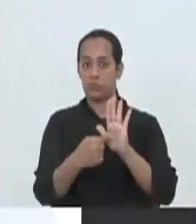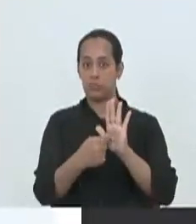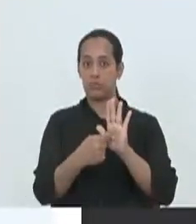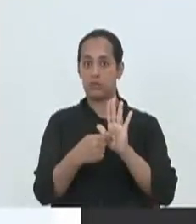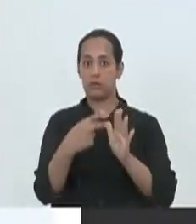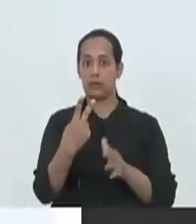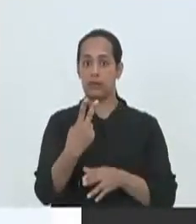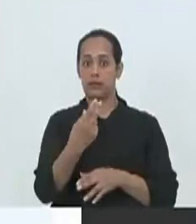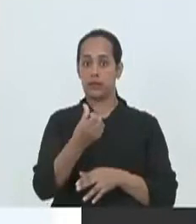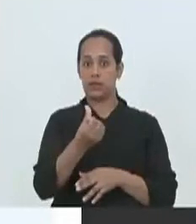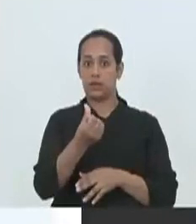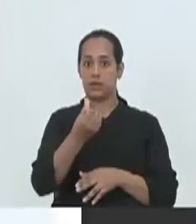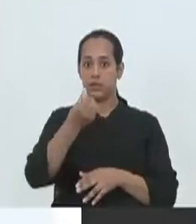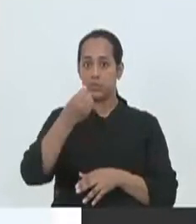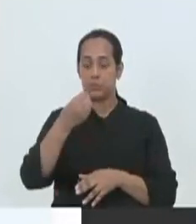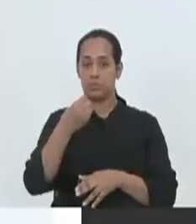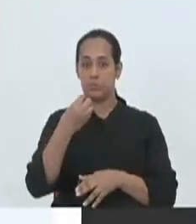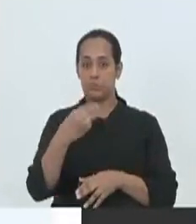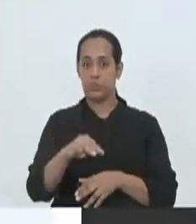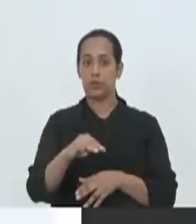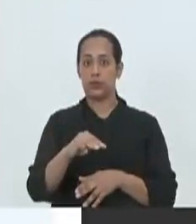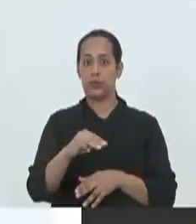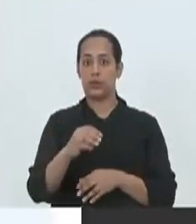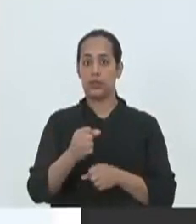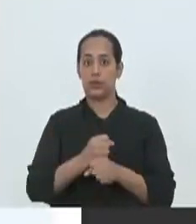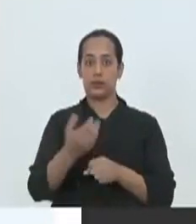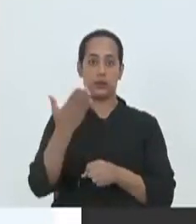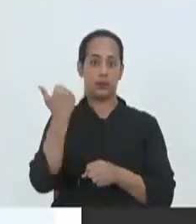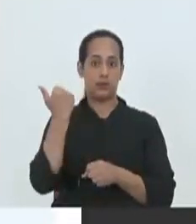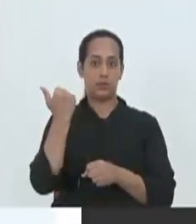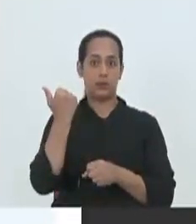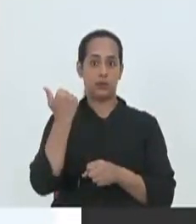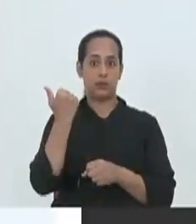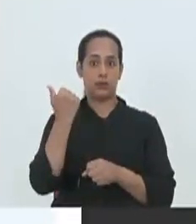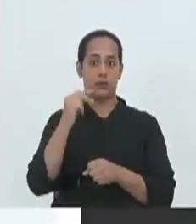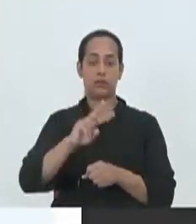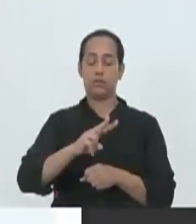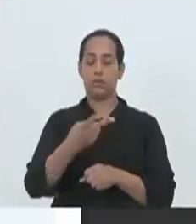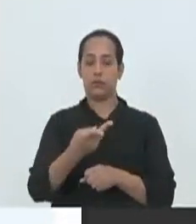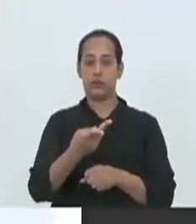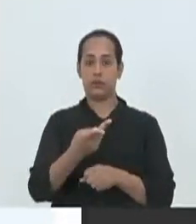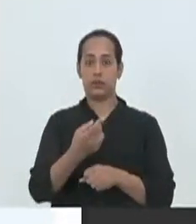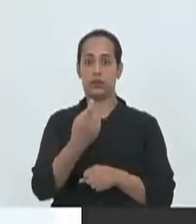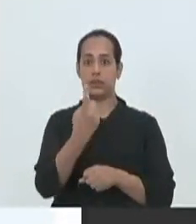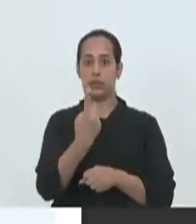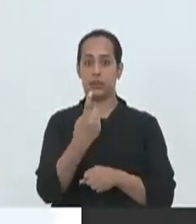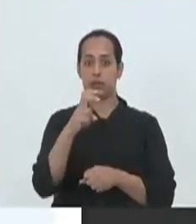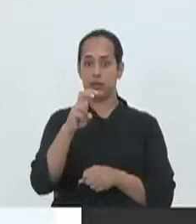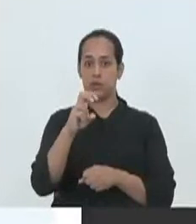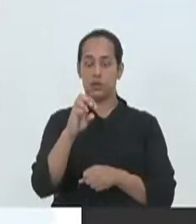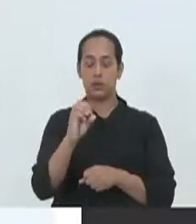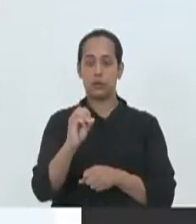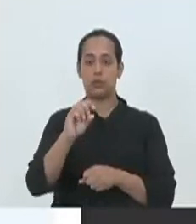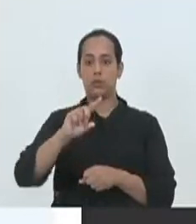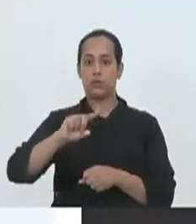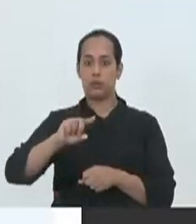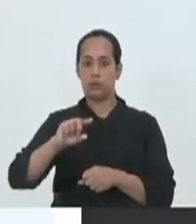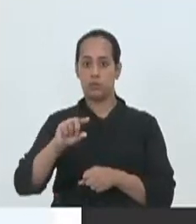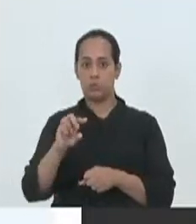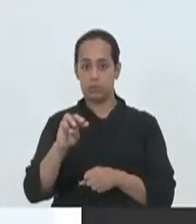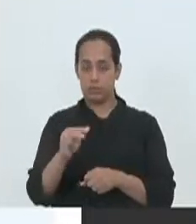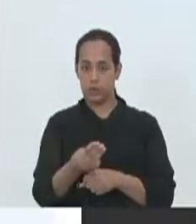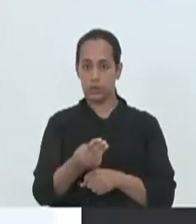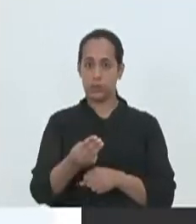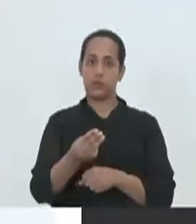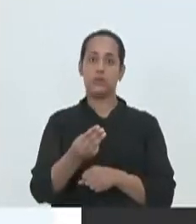milhões em 2022 para 150 milh em 2023 e nessa diferença a gente tem por exemplo